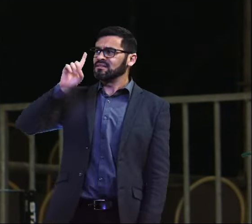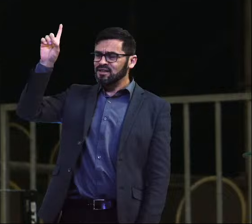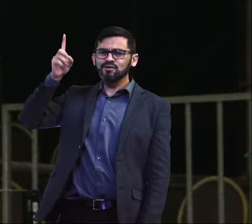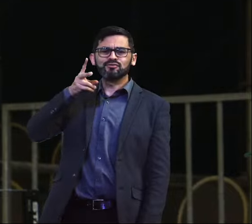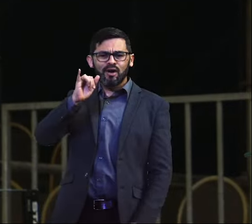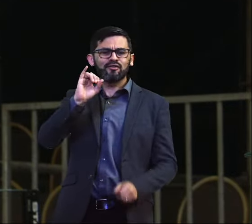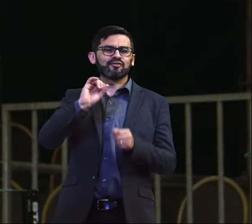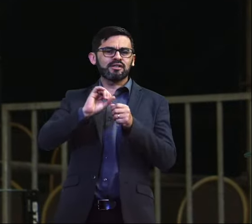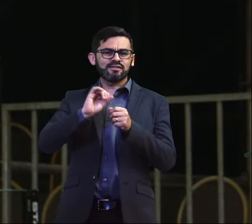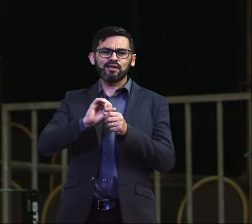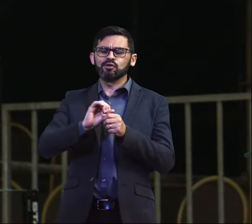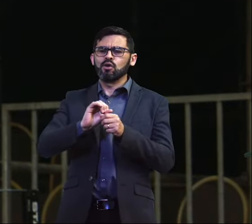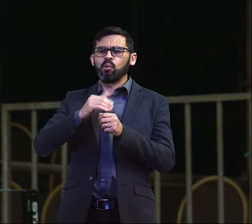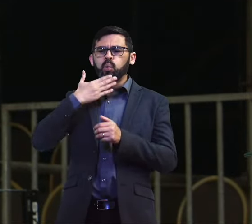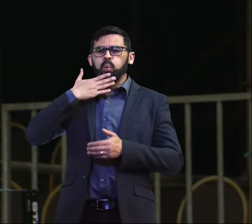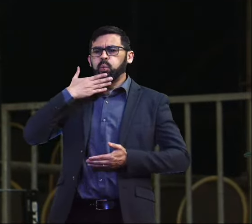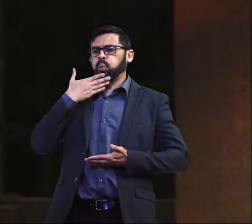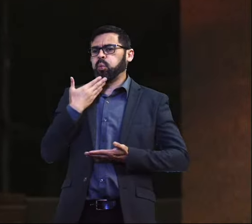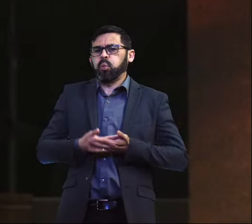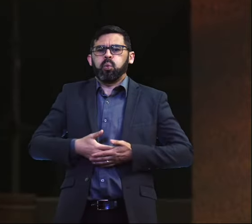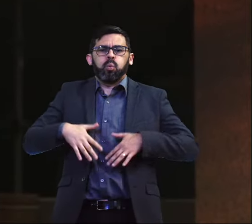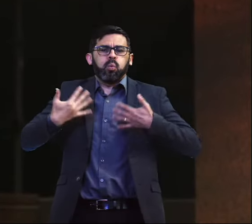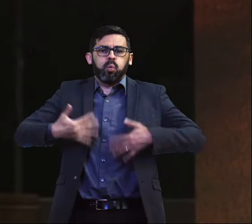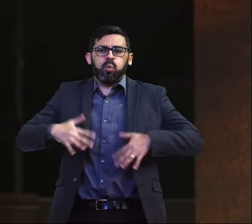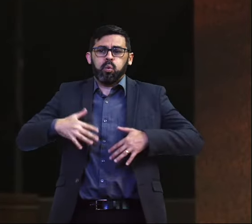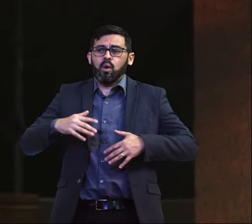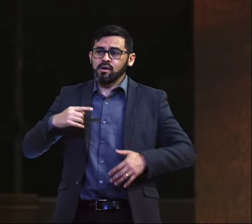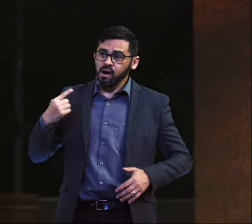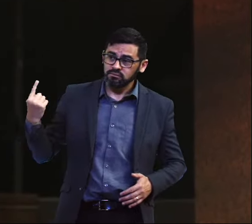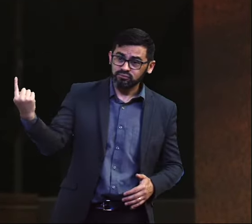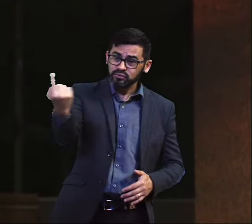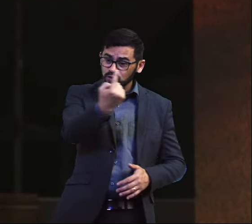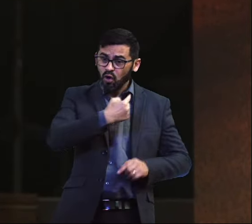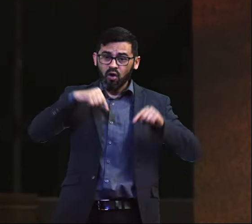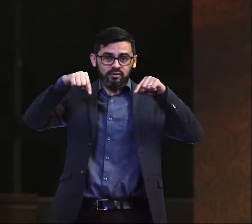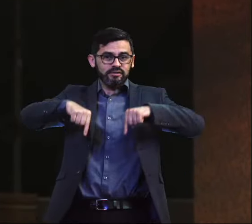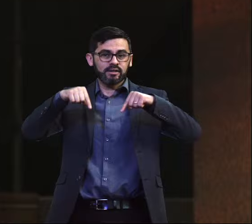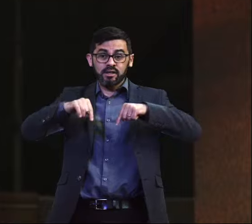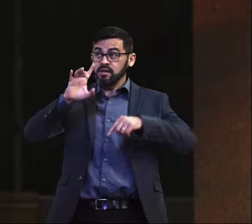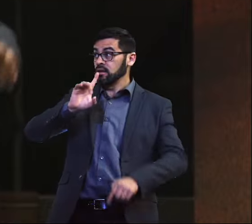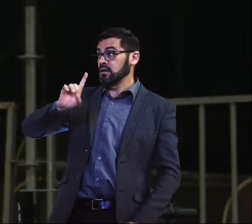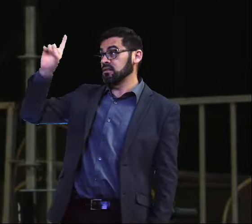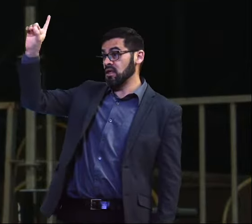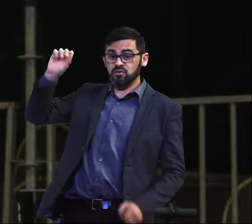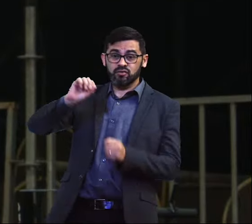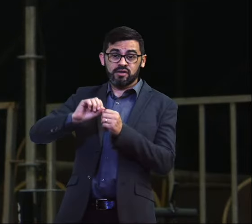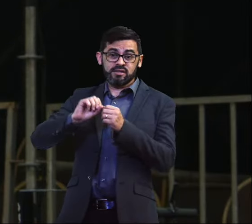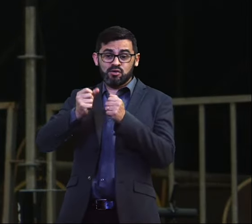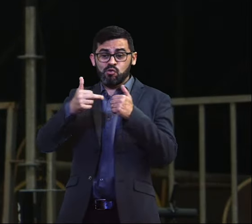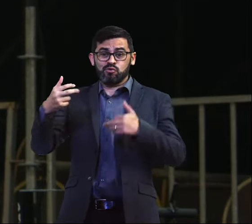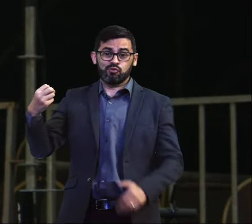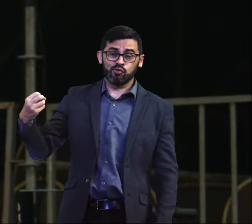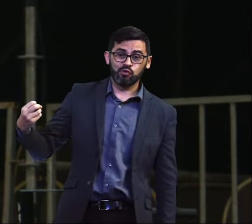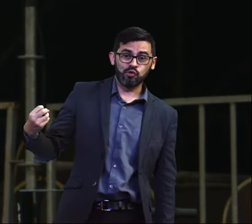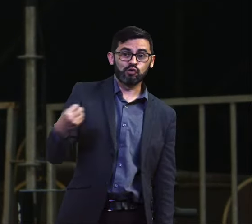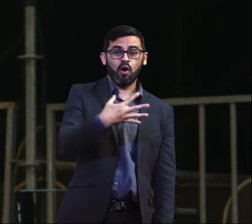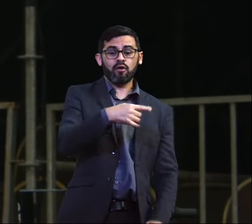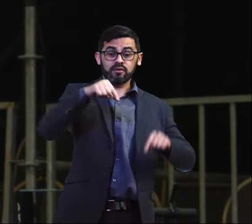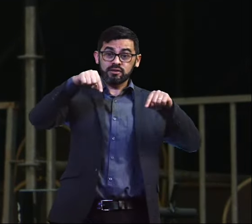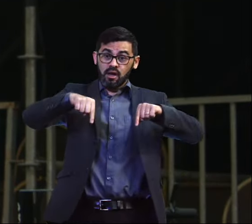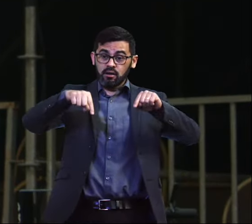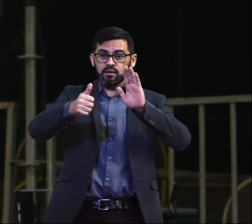fazer algo surpreendente entre nós. Deus vai fazer uma coisa nova